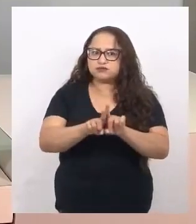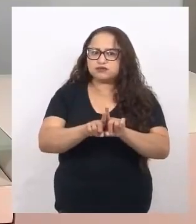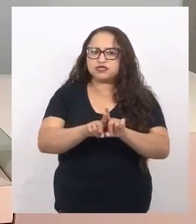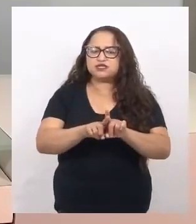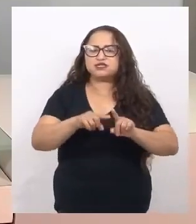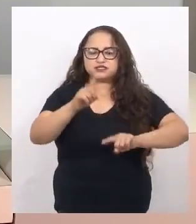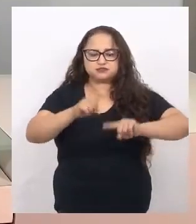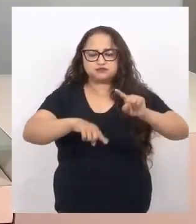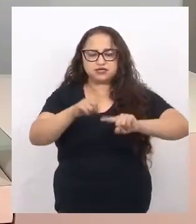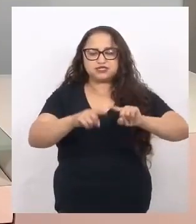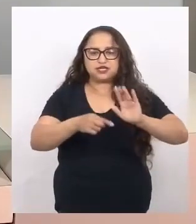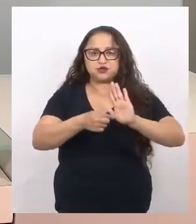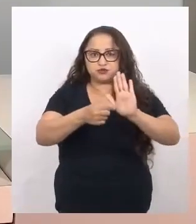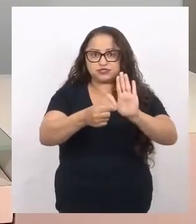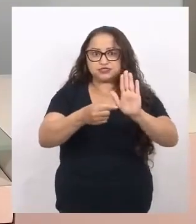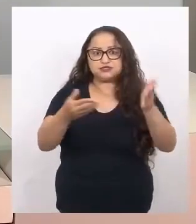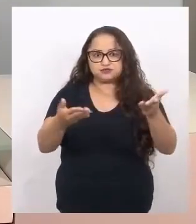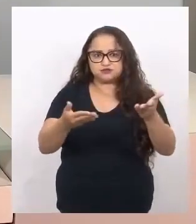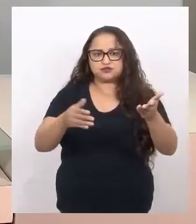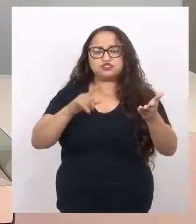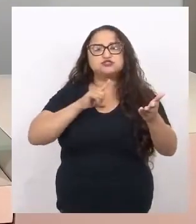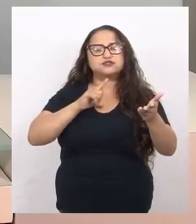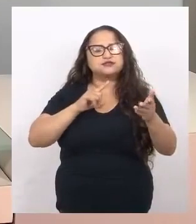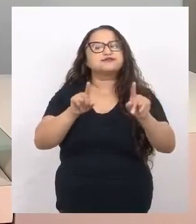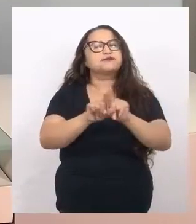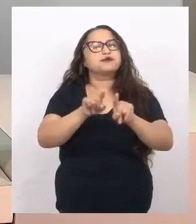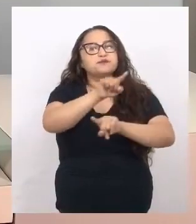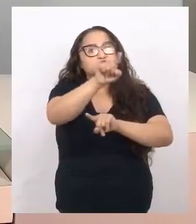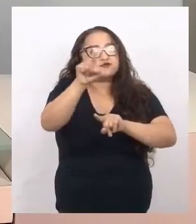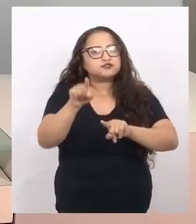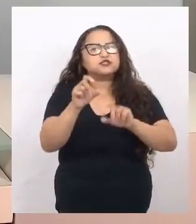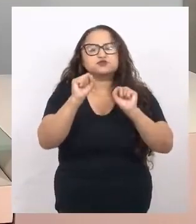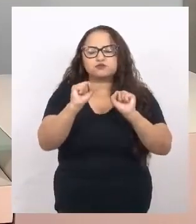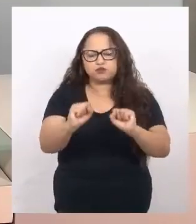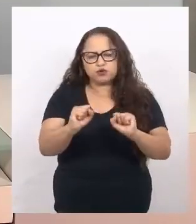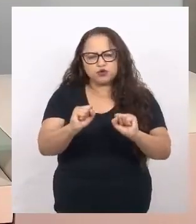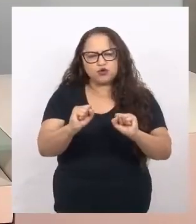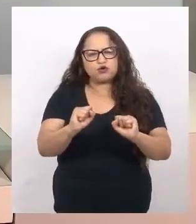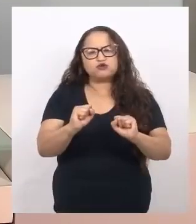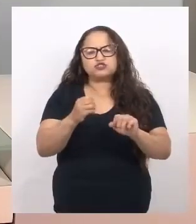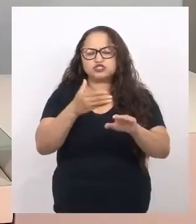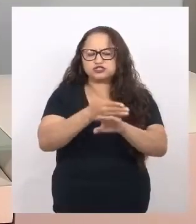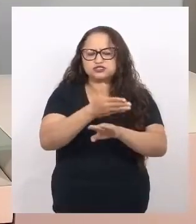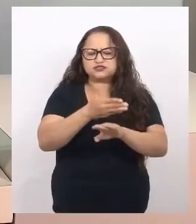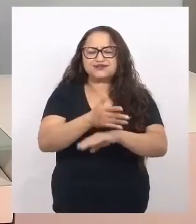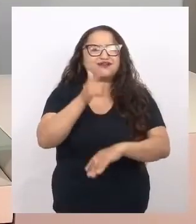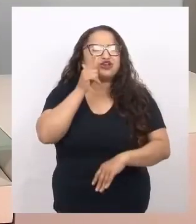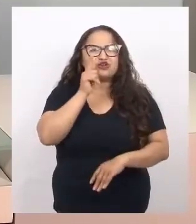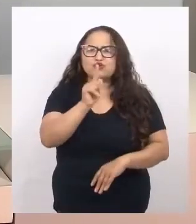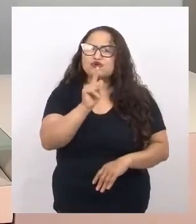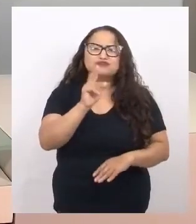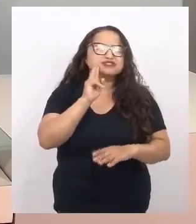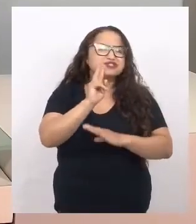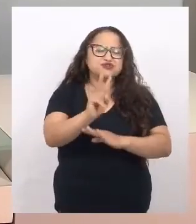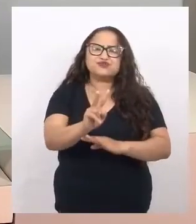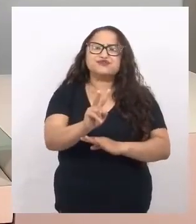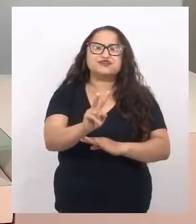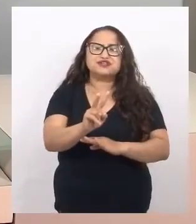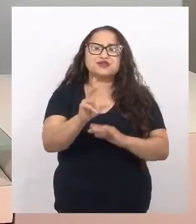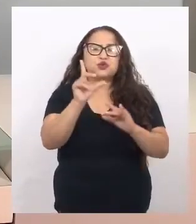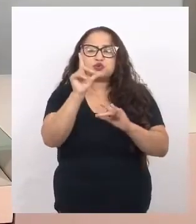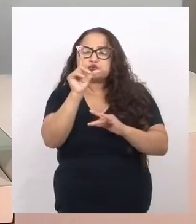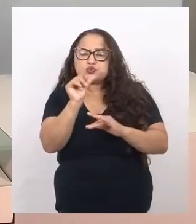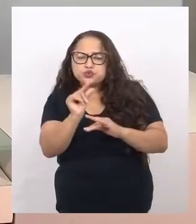vai apresentar hoje ficará disponível para vocês. Então, em algum momento vocês podem falar: não consigo ver o que está na tela, está muito